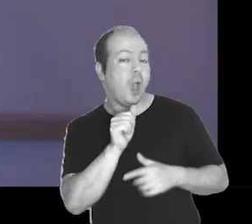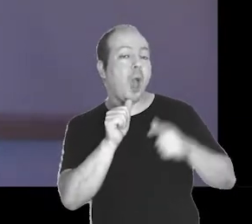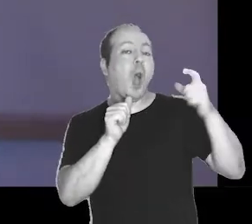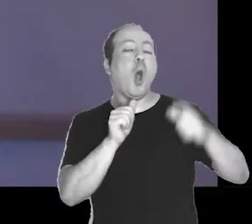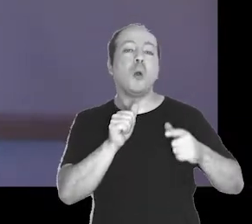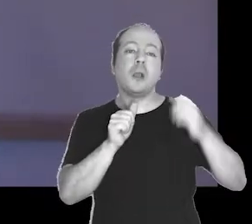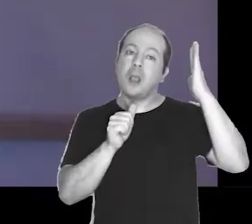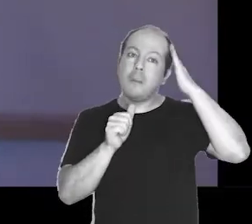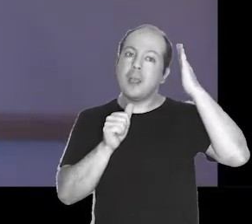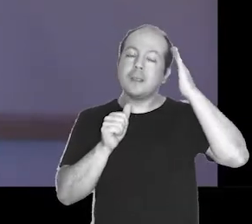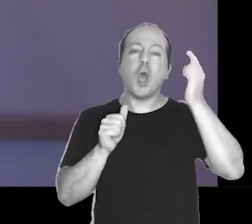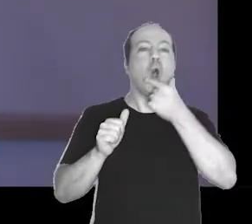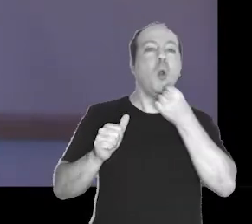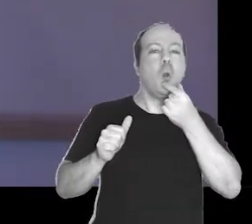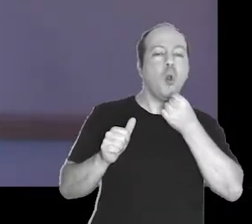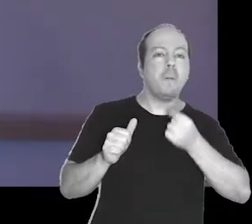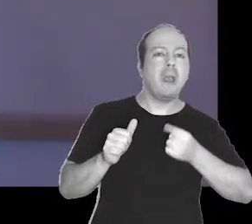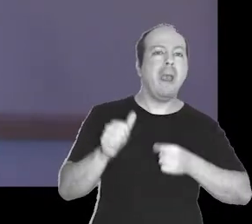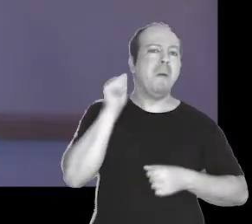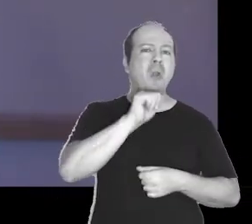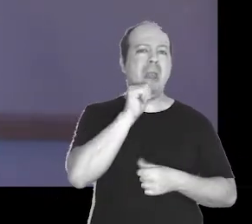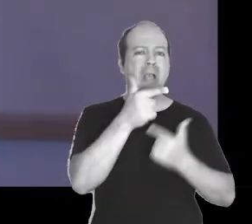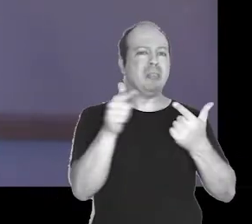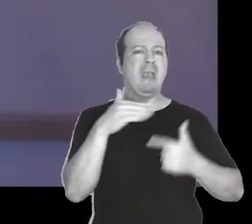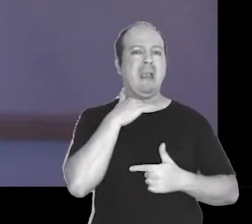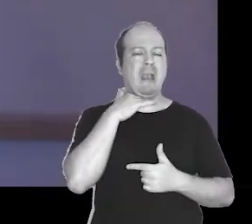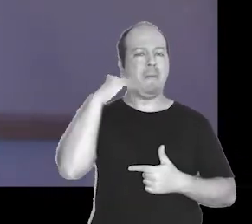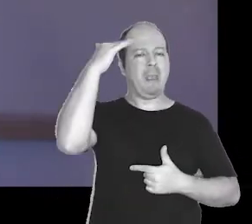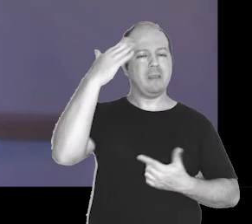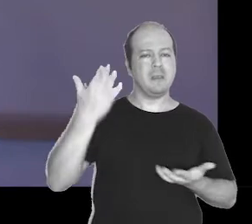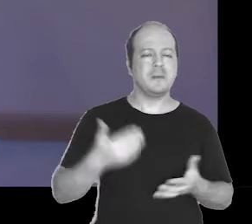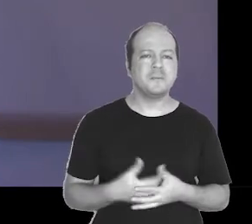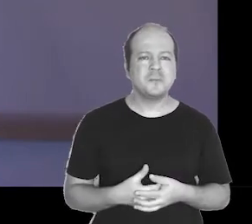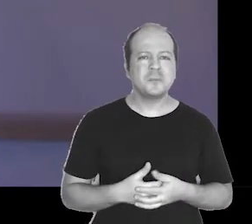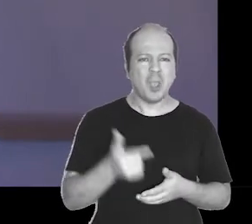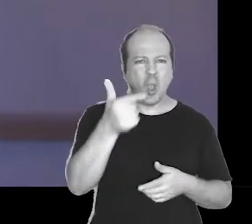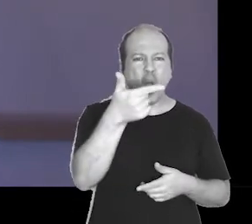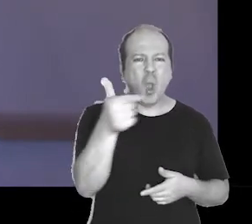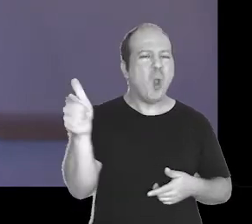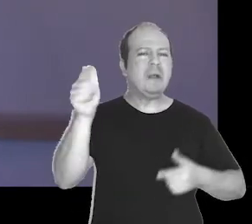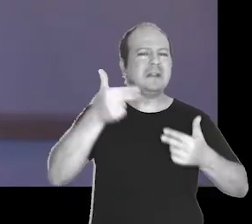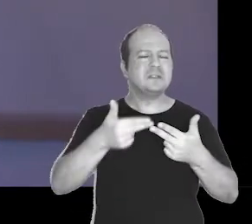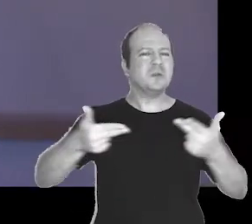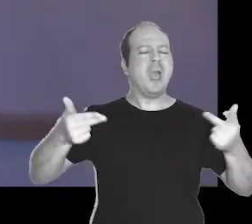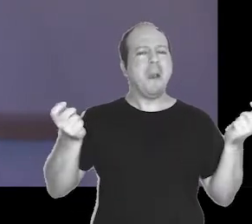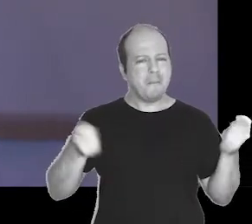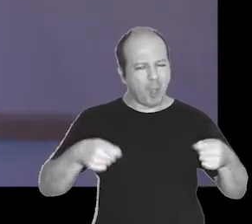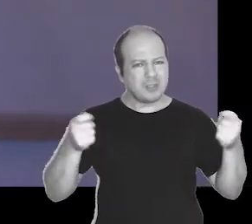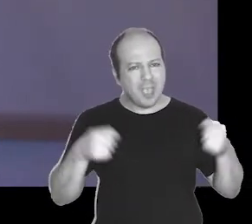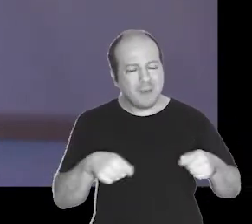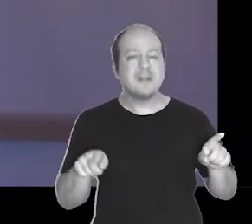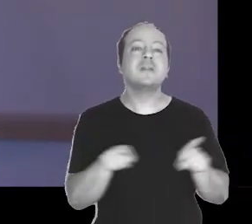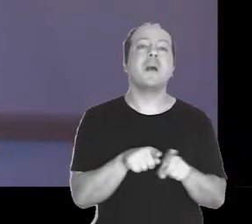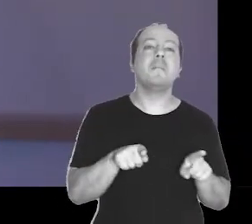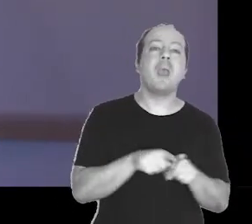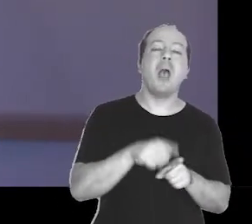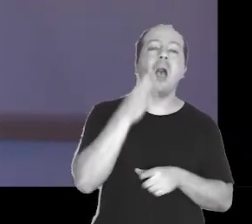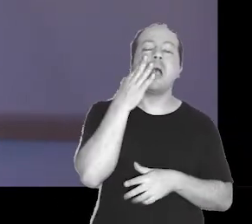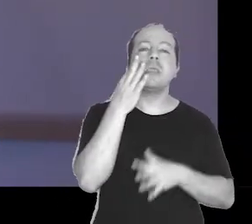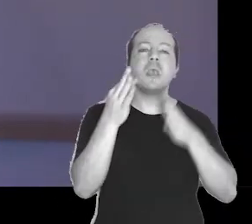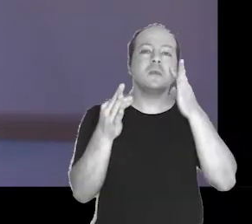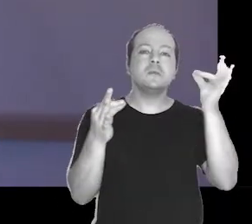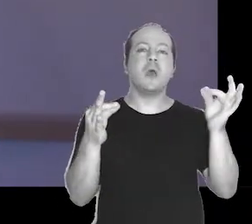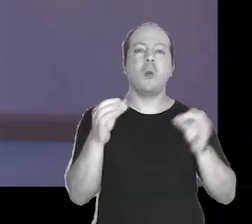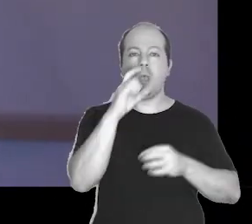e uma mulher sem cabeça. Dentre outras coisas, Podemos ainda chamar atenção para